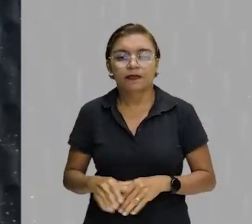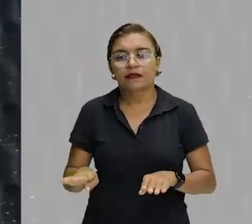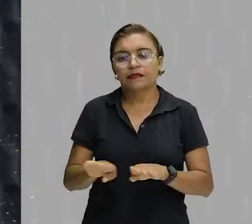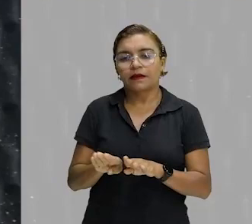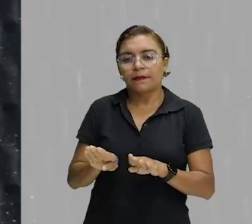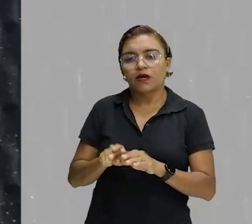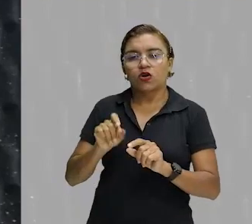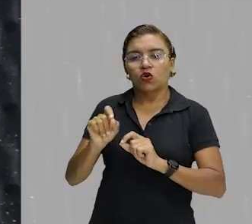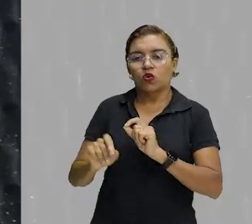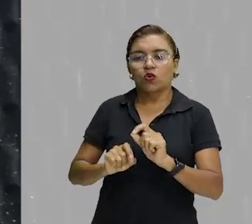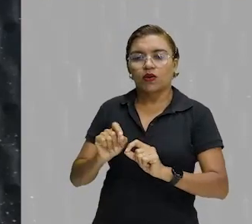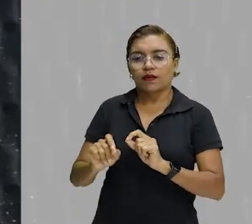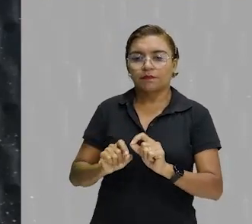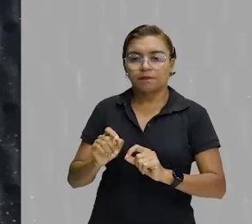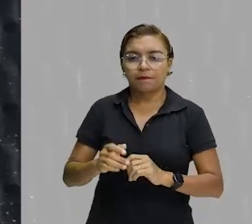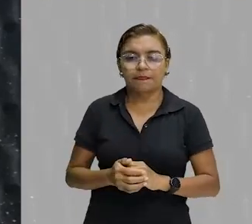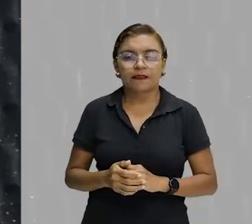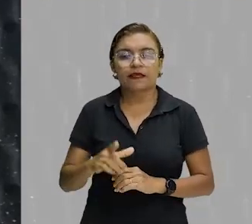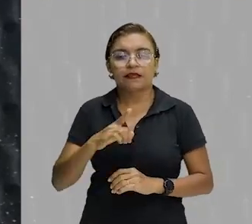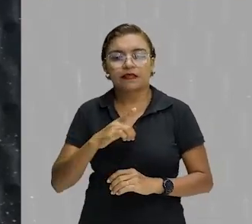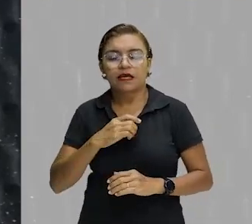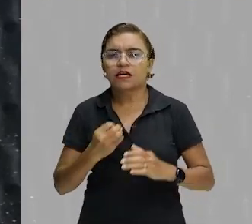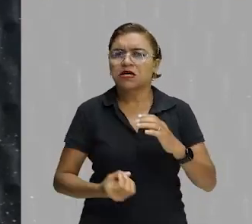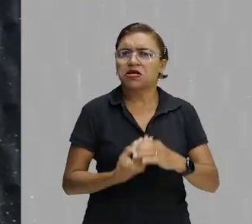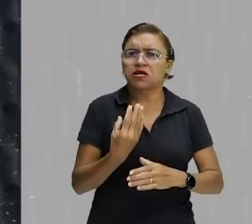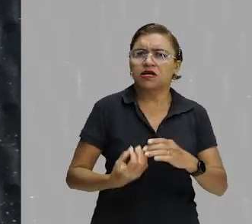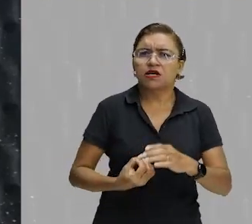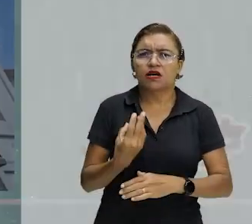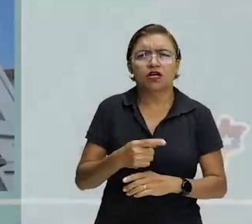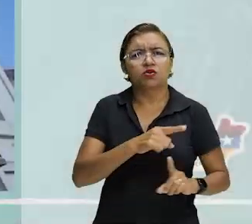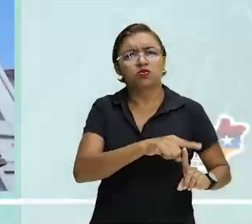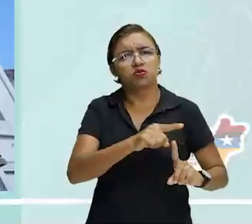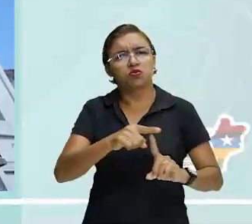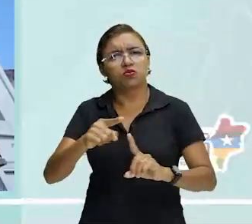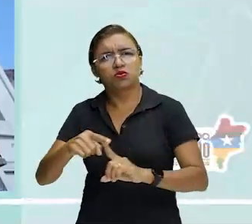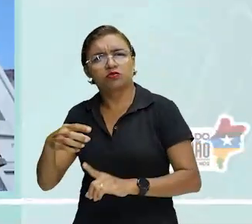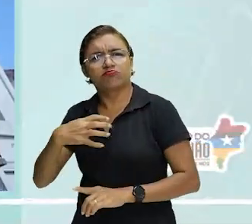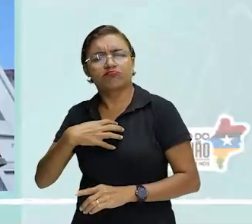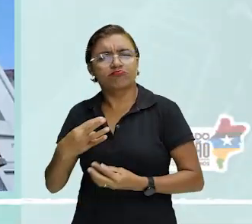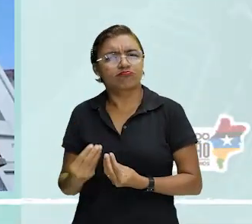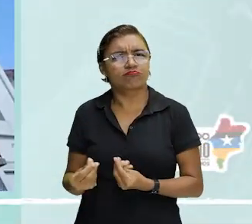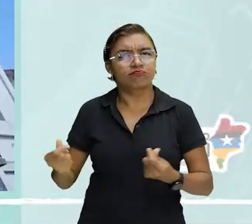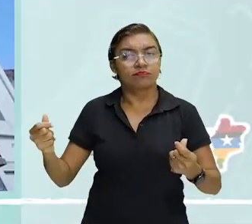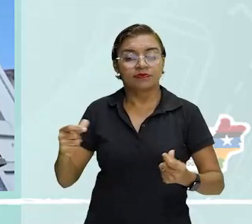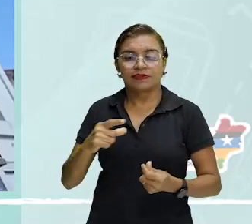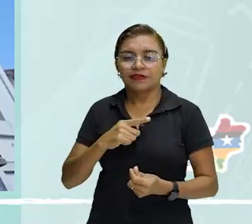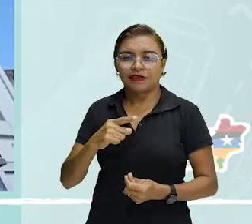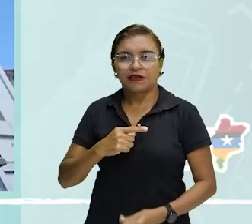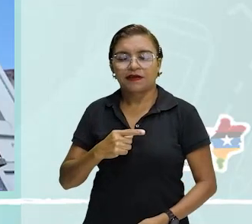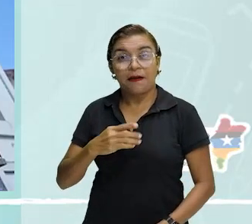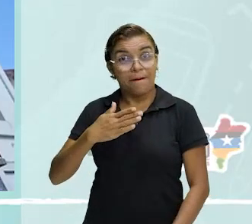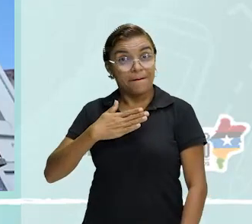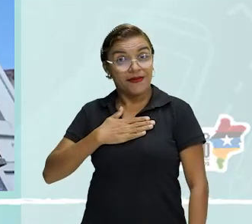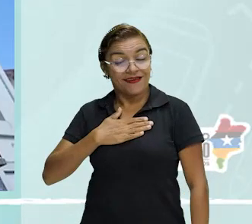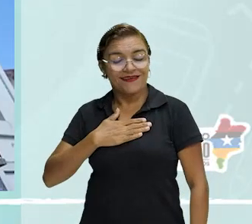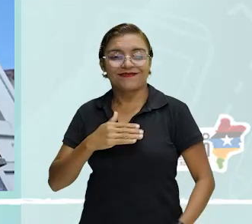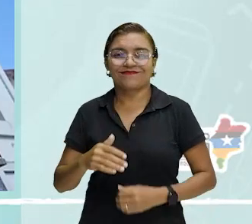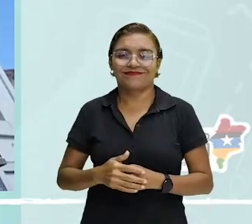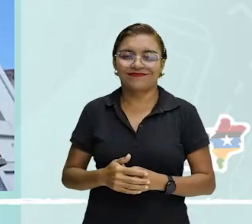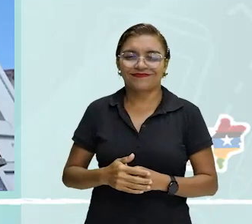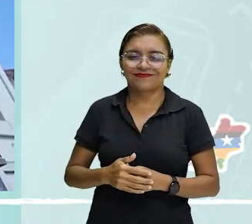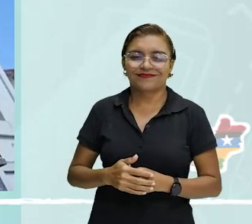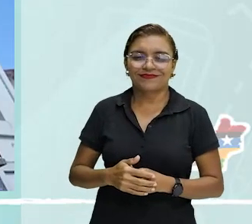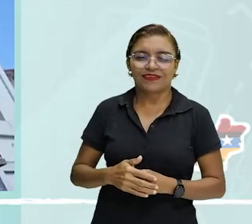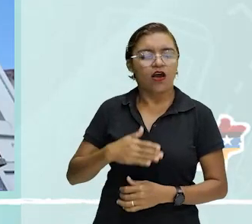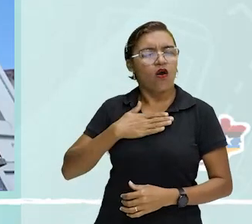da composição, né, que vai criando vários efeitos e chega, esse aqui, autoria minha. Né, eu acho fantástico,